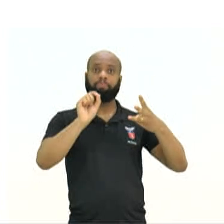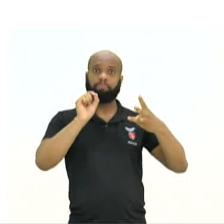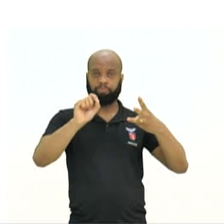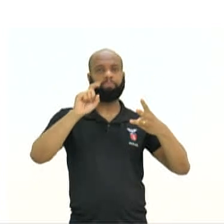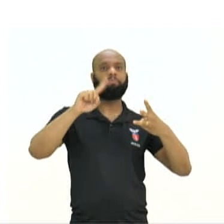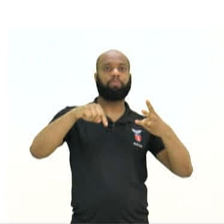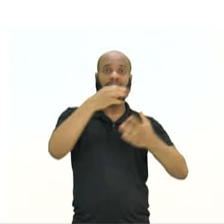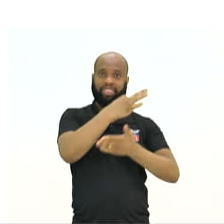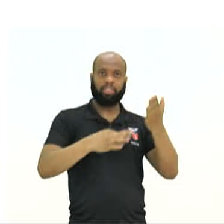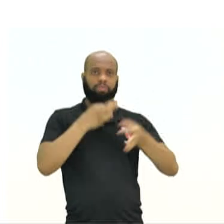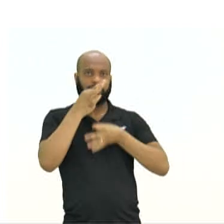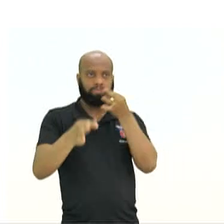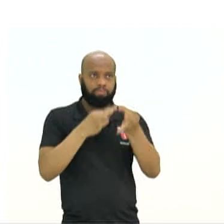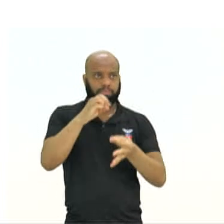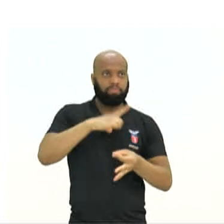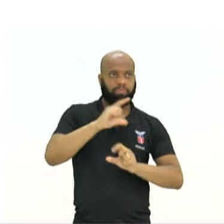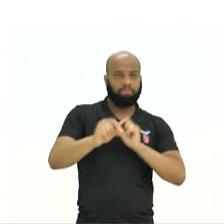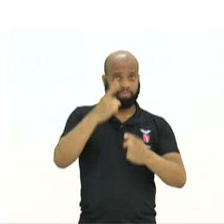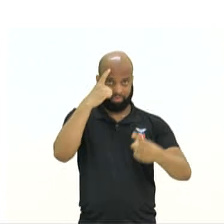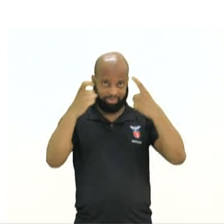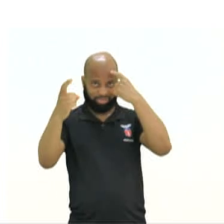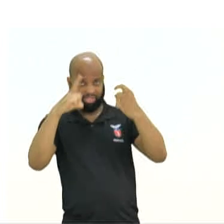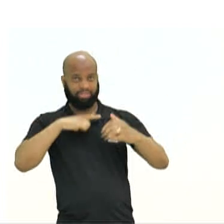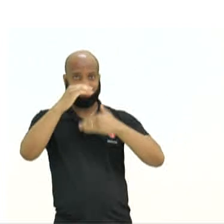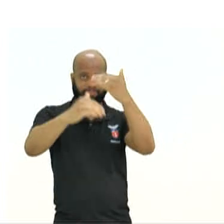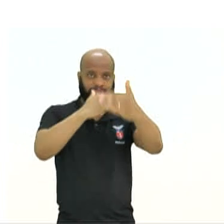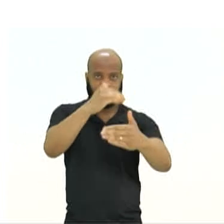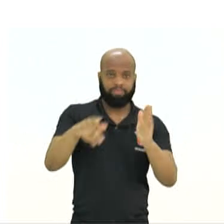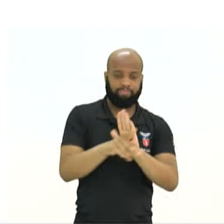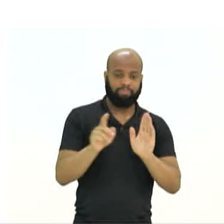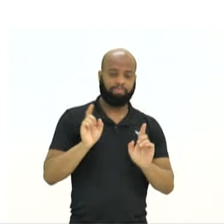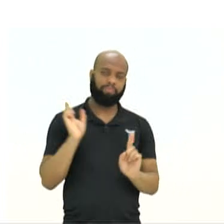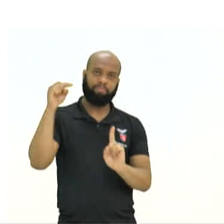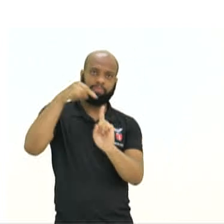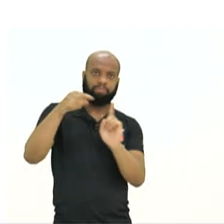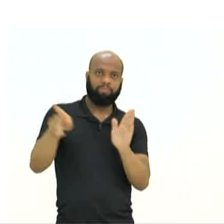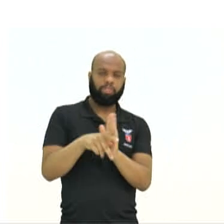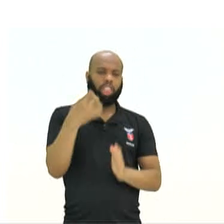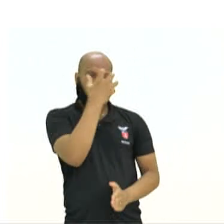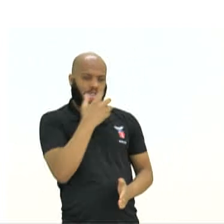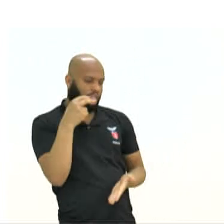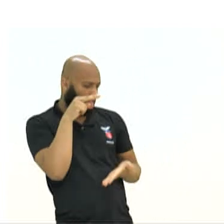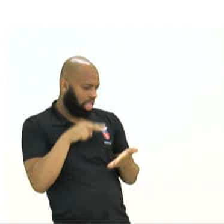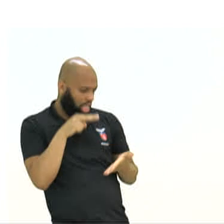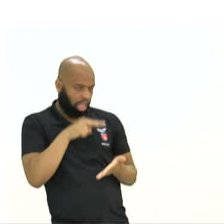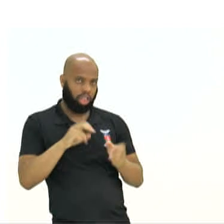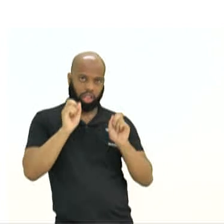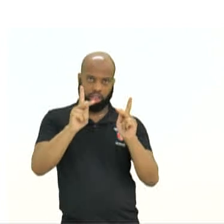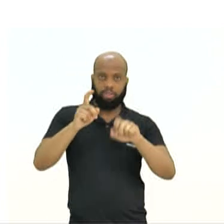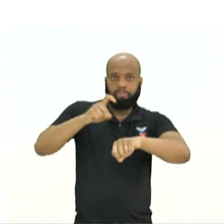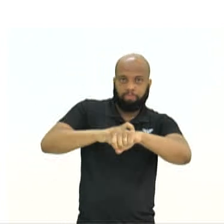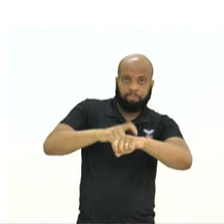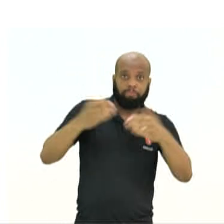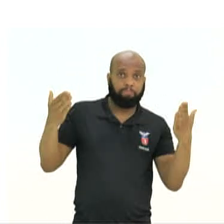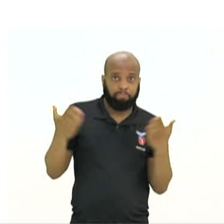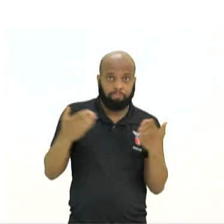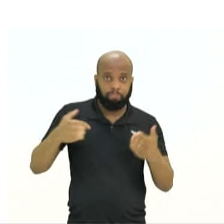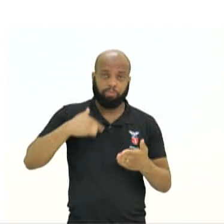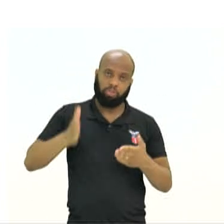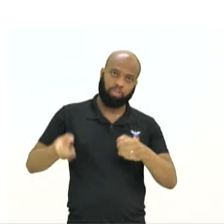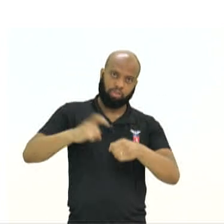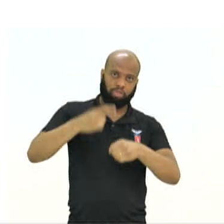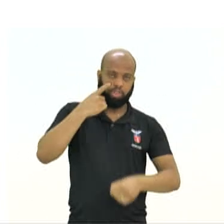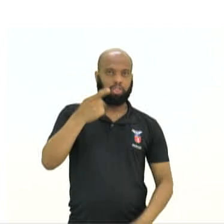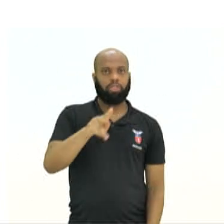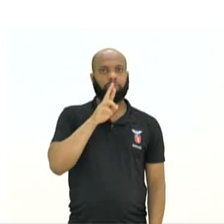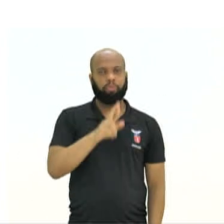alternativa, texto de opinião, no qual as ideias são desenvolvidas com a intenção de convencer o leitor, beleza? Pessoal, tempo para